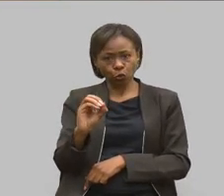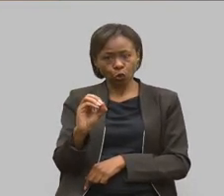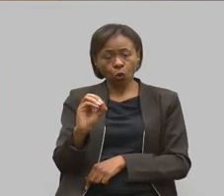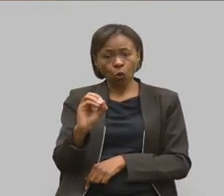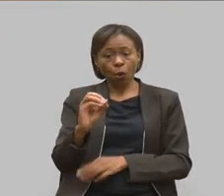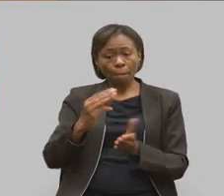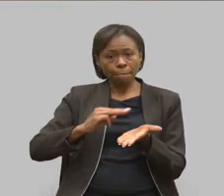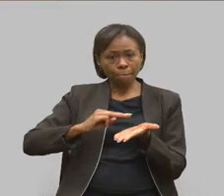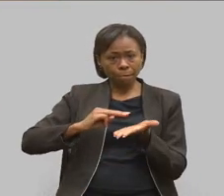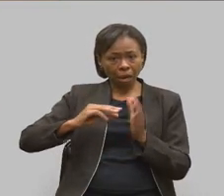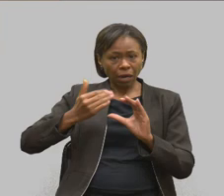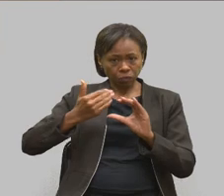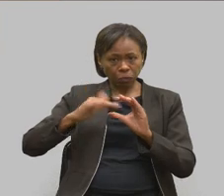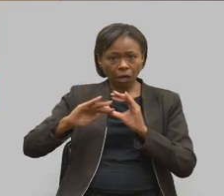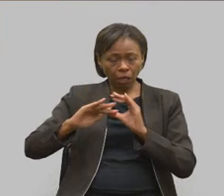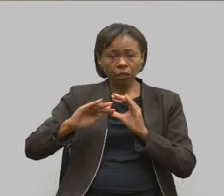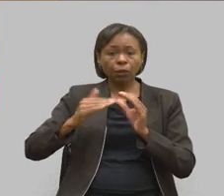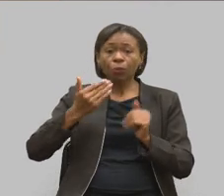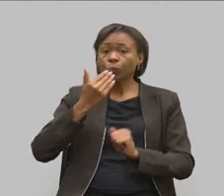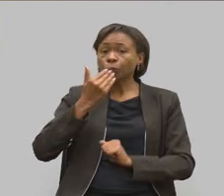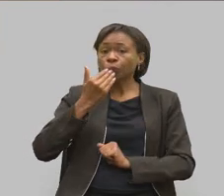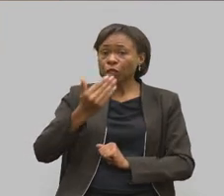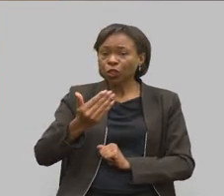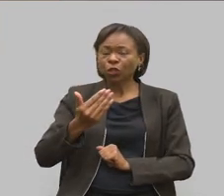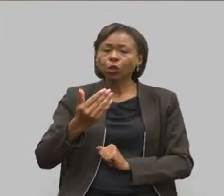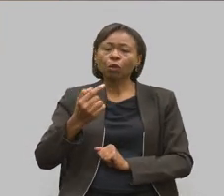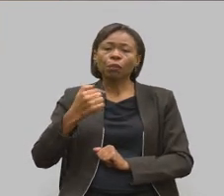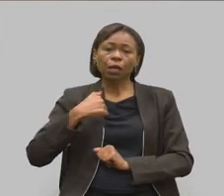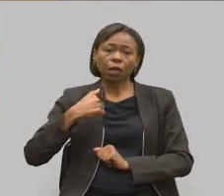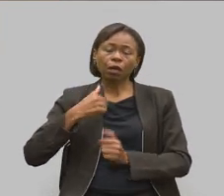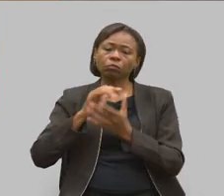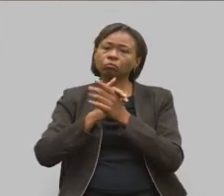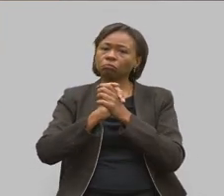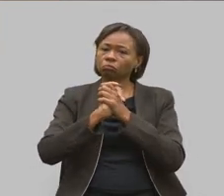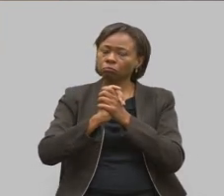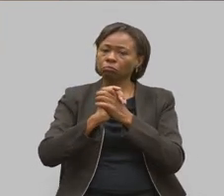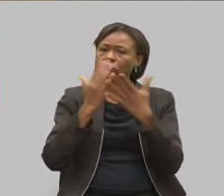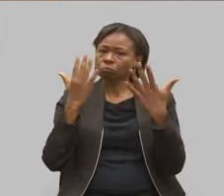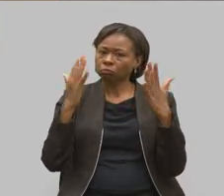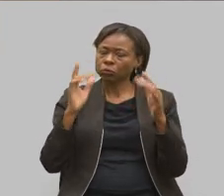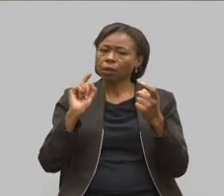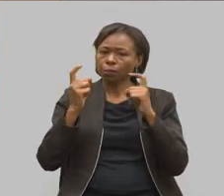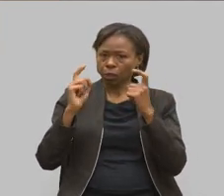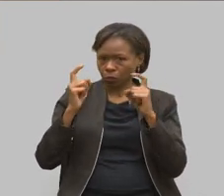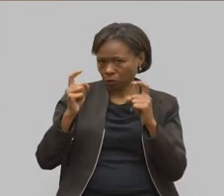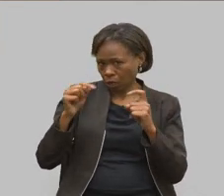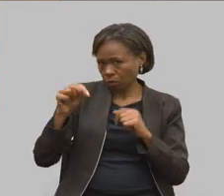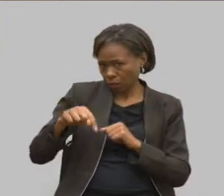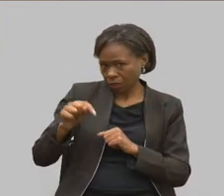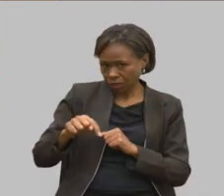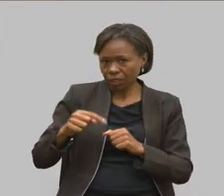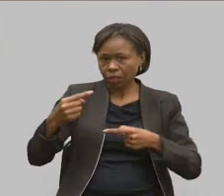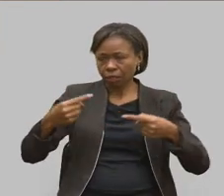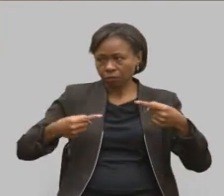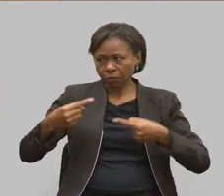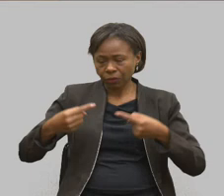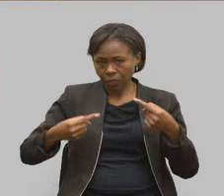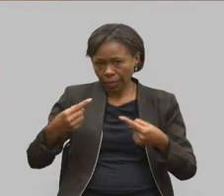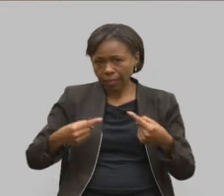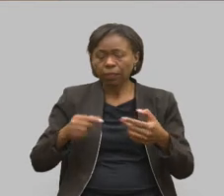que eu então parabenize pela realização da audiência pelo debate parabenizando